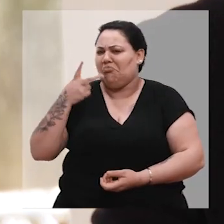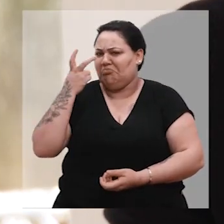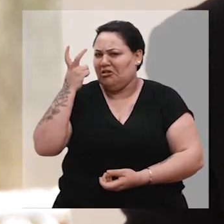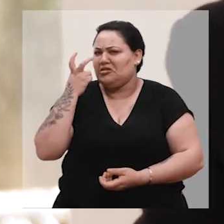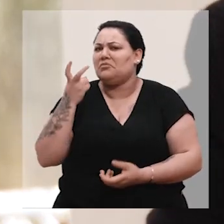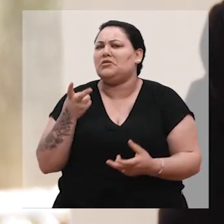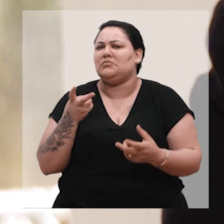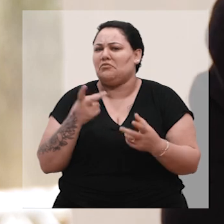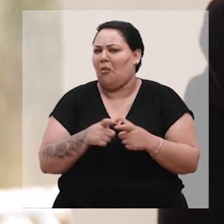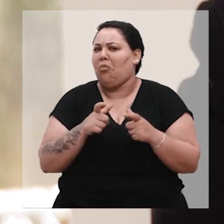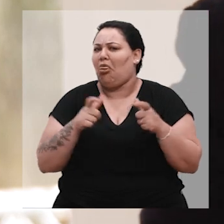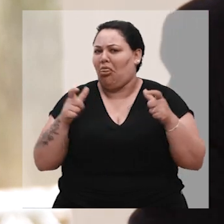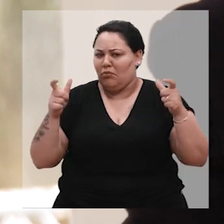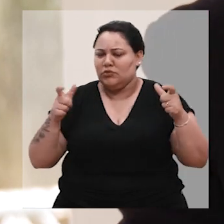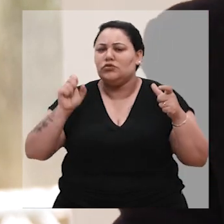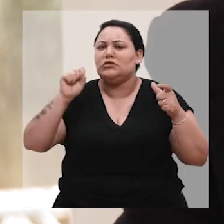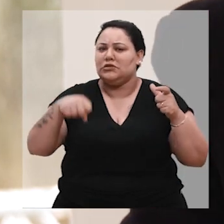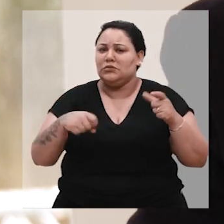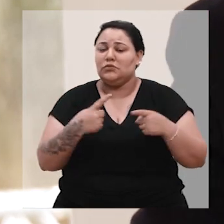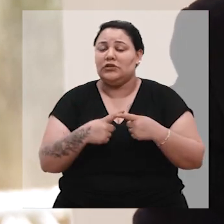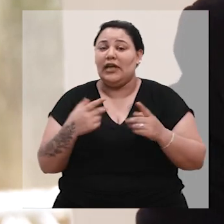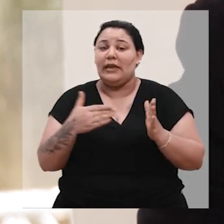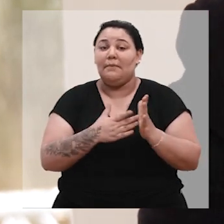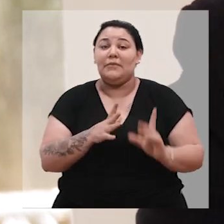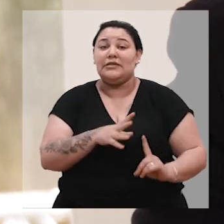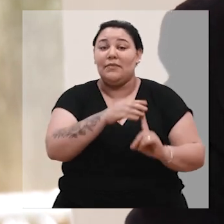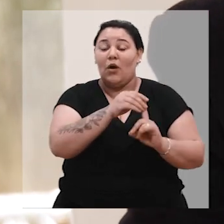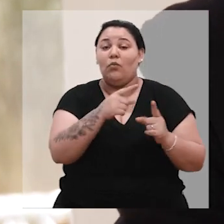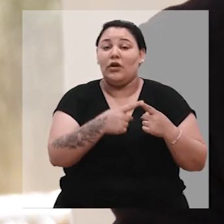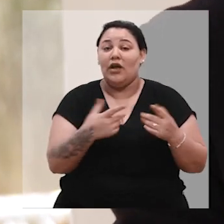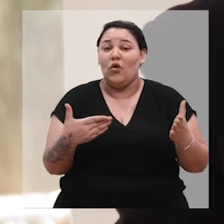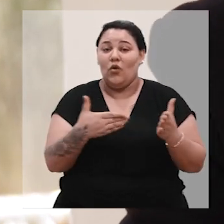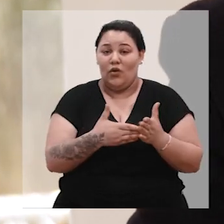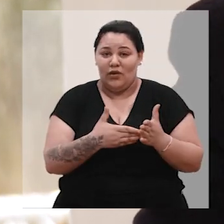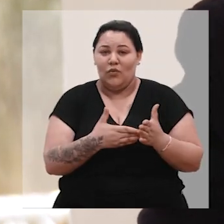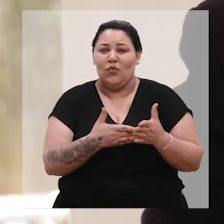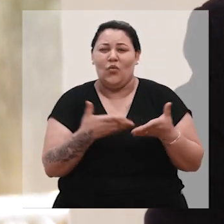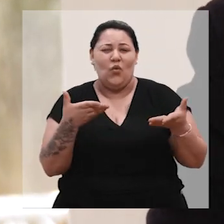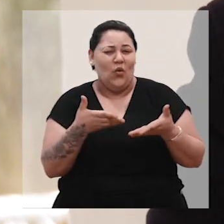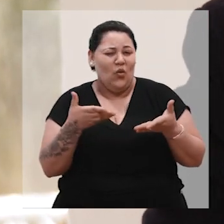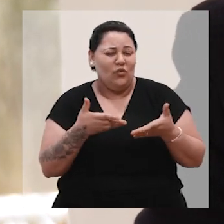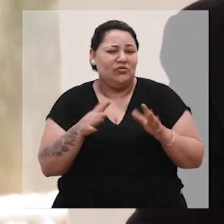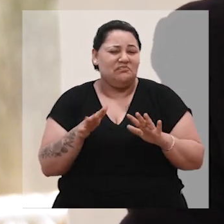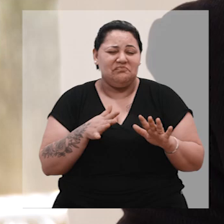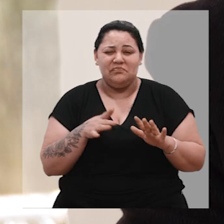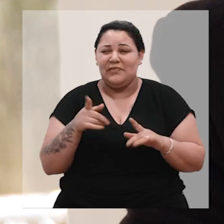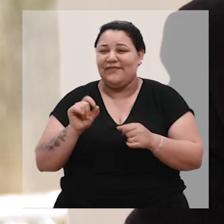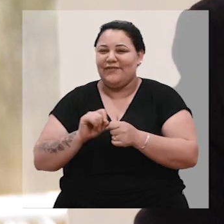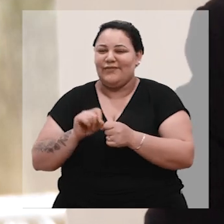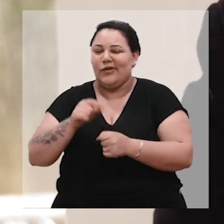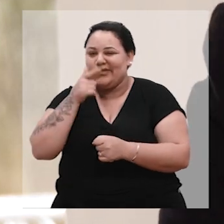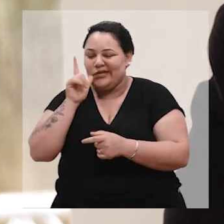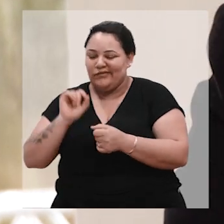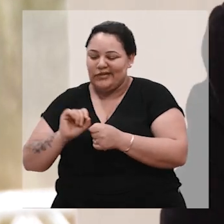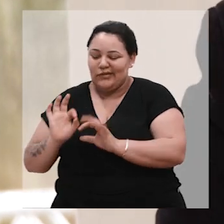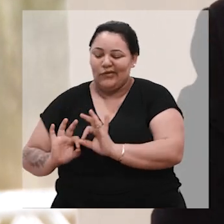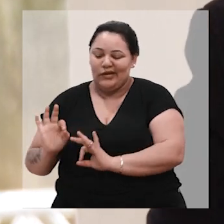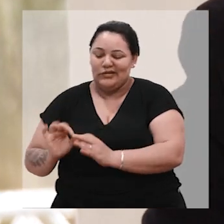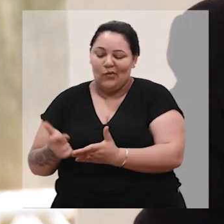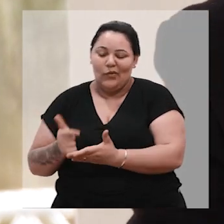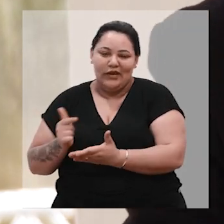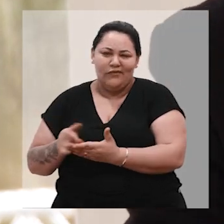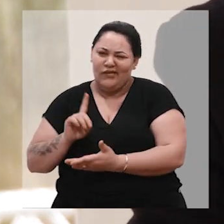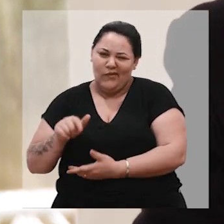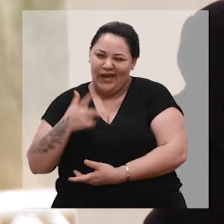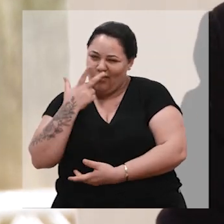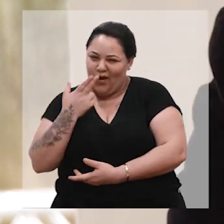aumento bastante significativo. Até principalmente porque hoje, para você editar um livro já não é mais tão